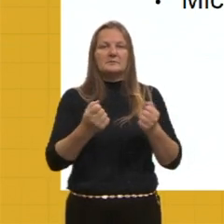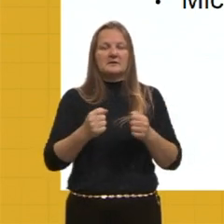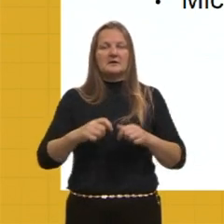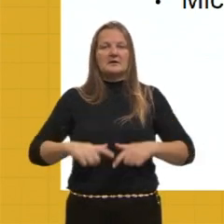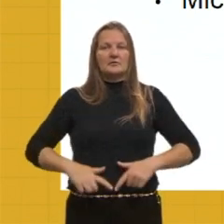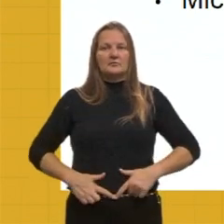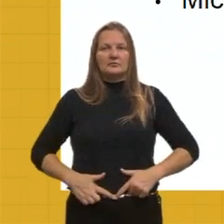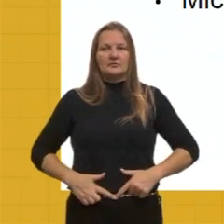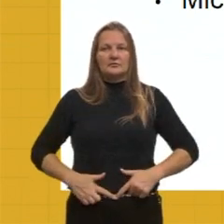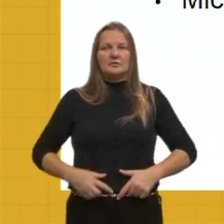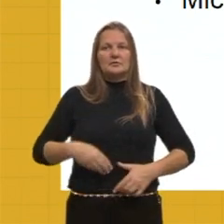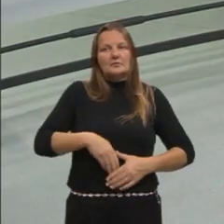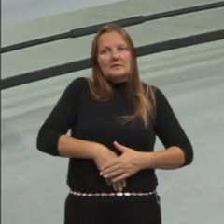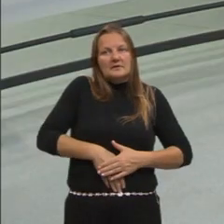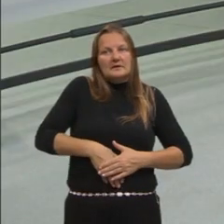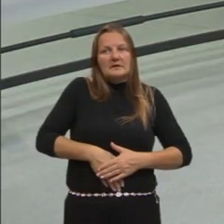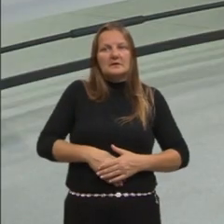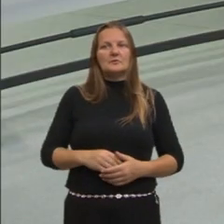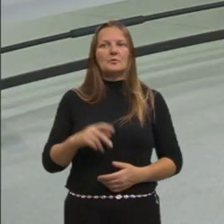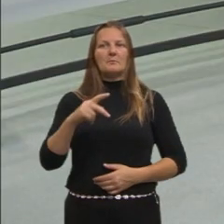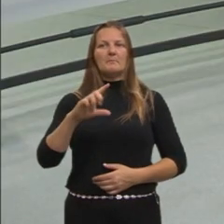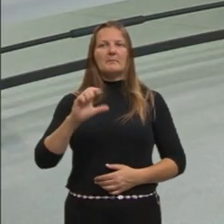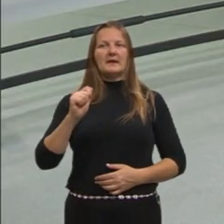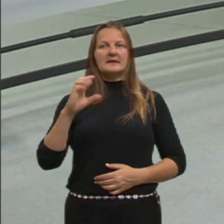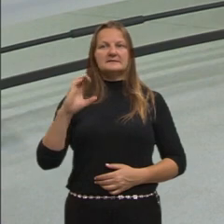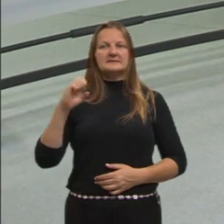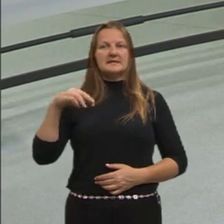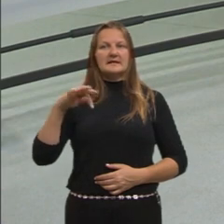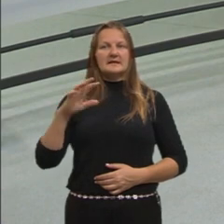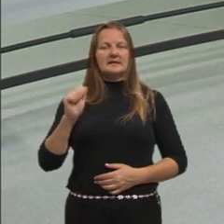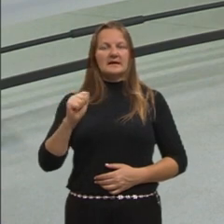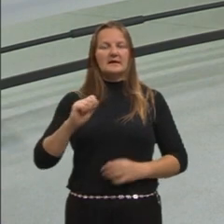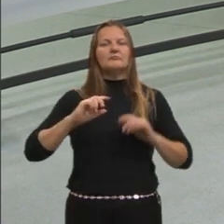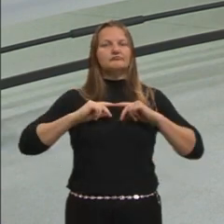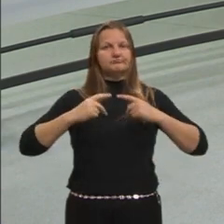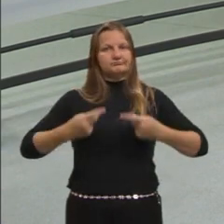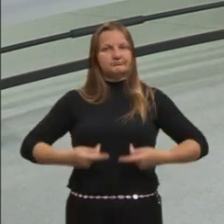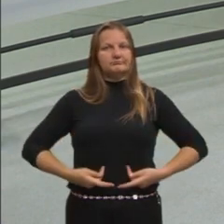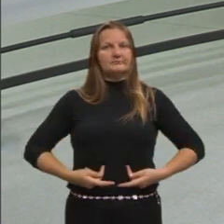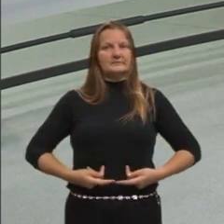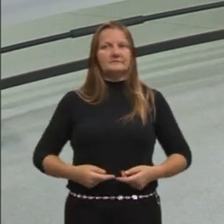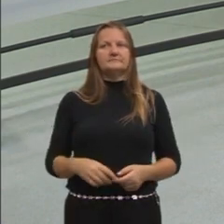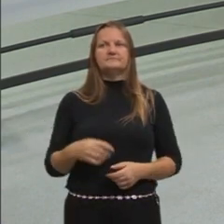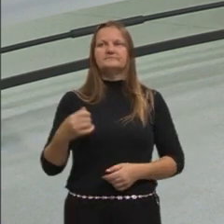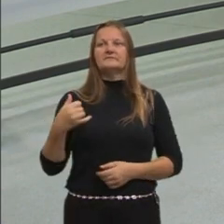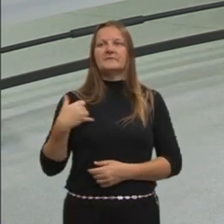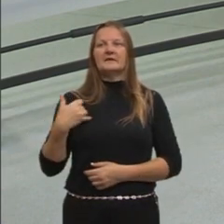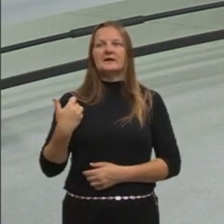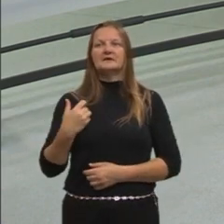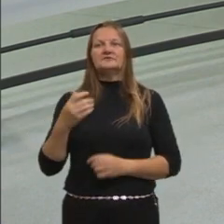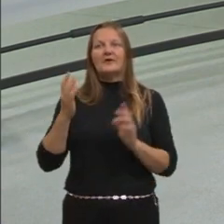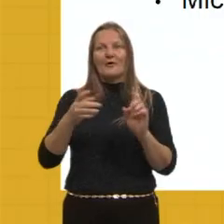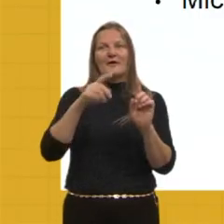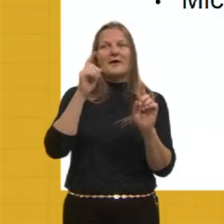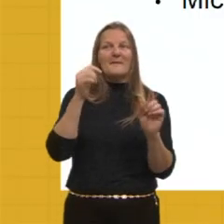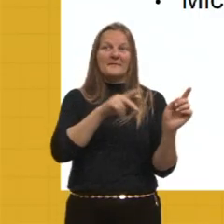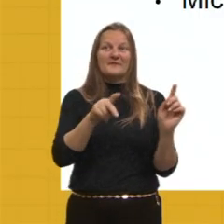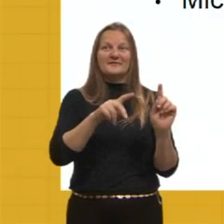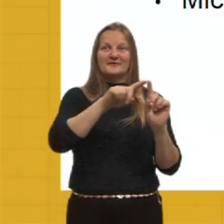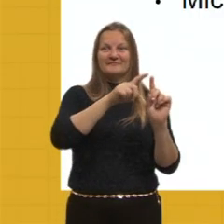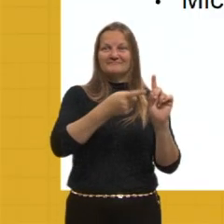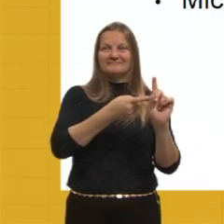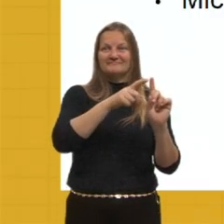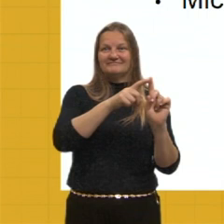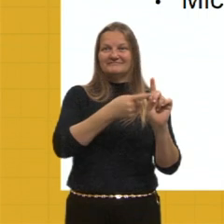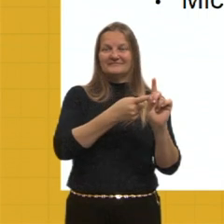já foi encontrado lá é preocupante esses dados né a gente que aí tá na idade eu gestante fico super preocupada com